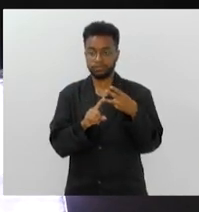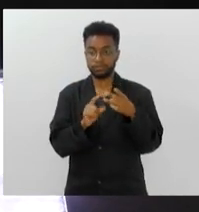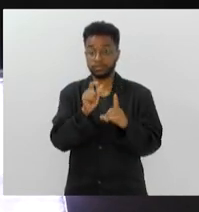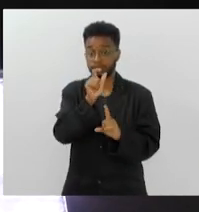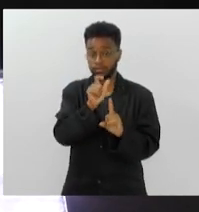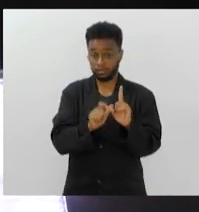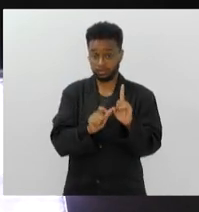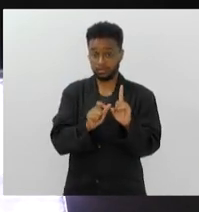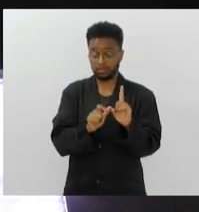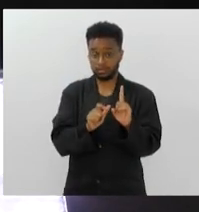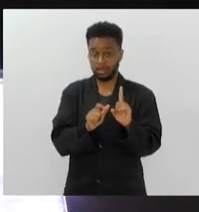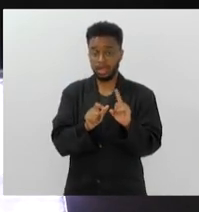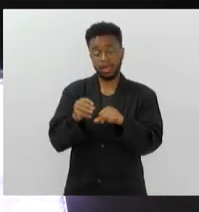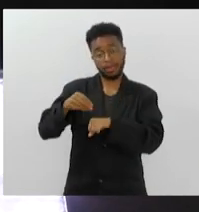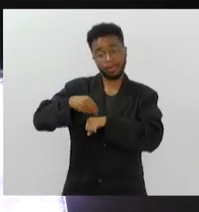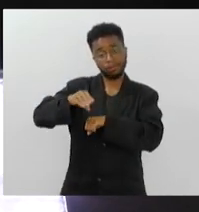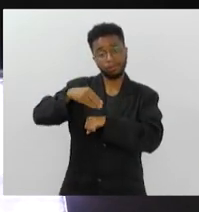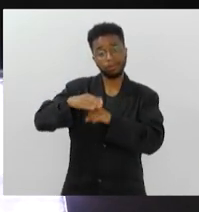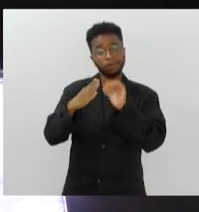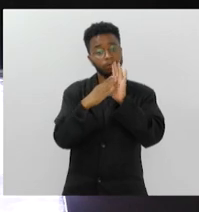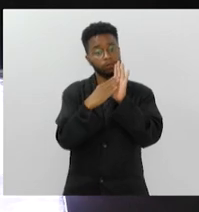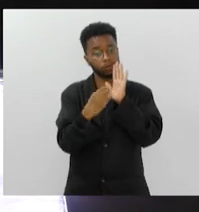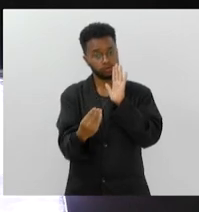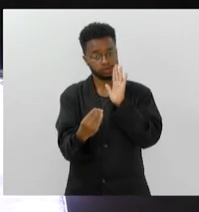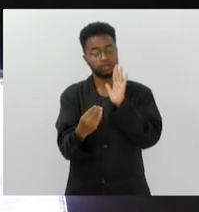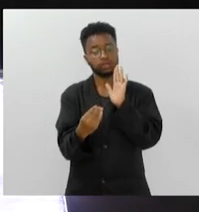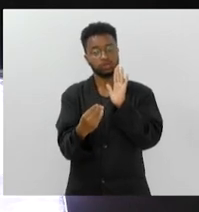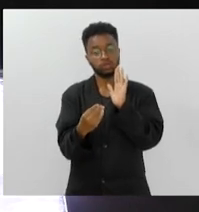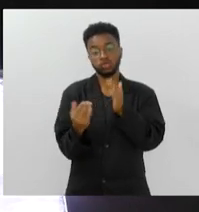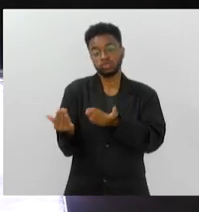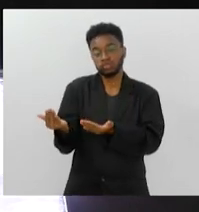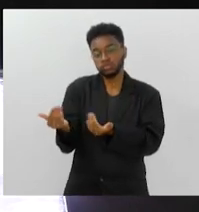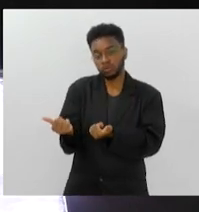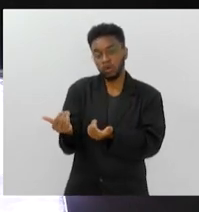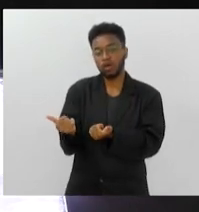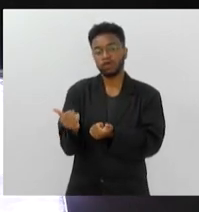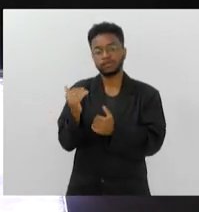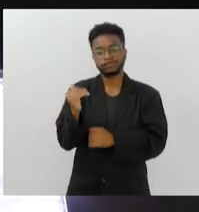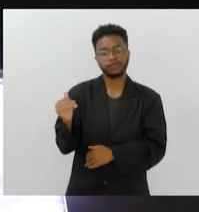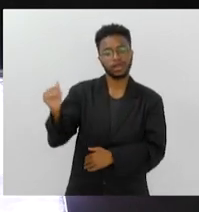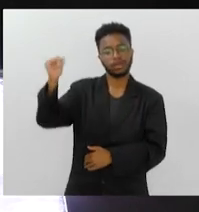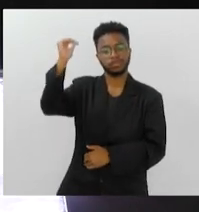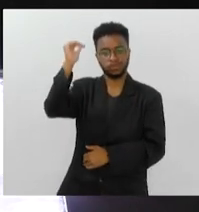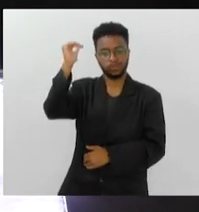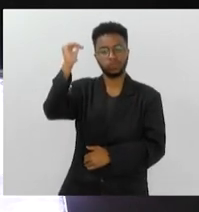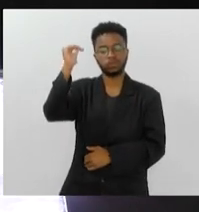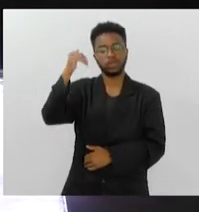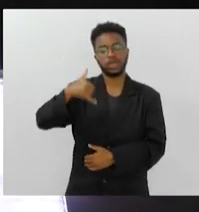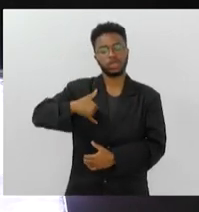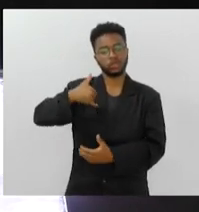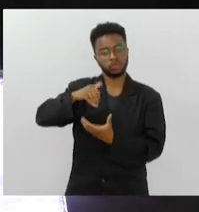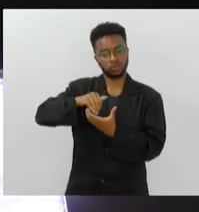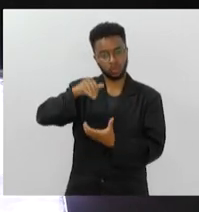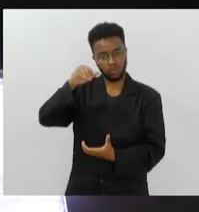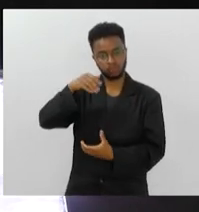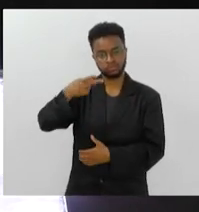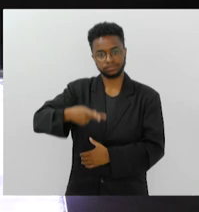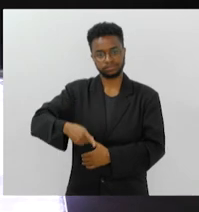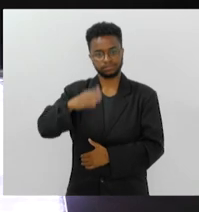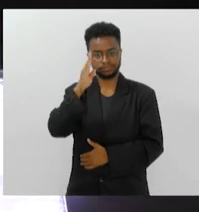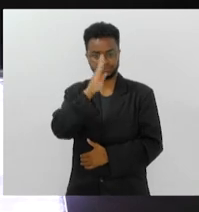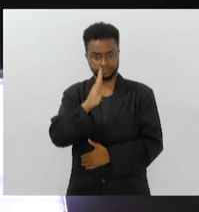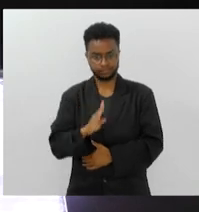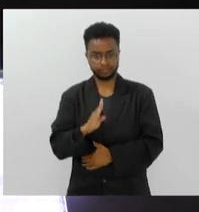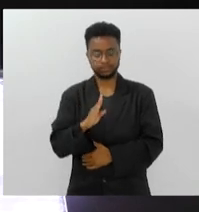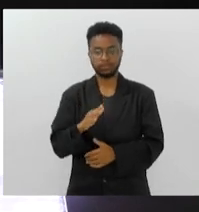Orlandino é um inspirador. Ele inspira jovens, adultos e idosos brasileiros